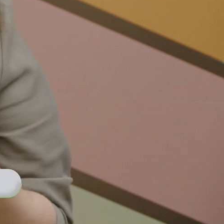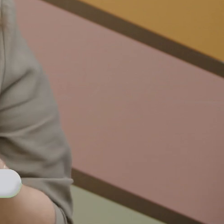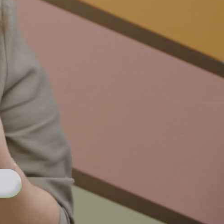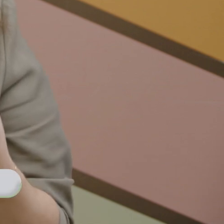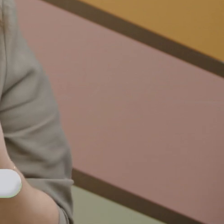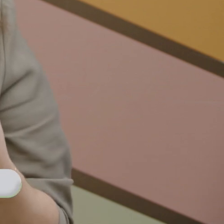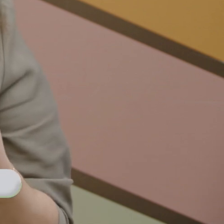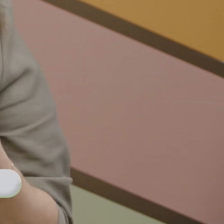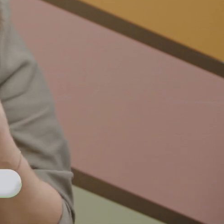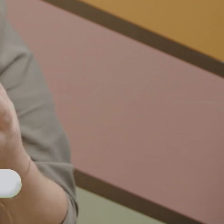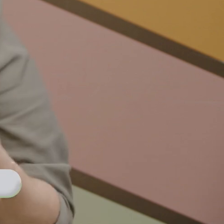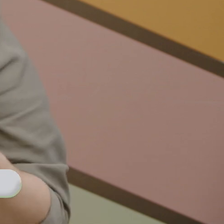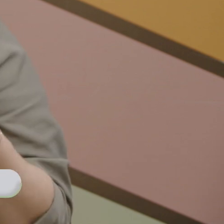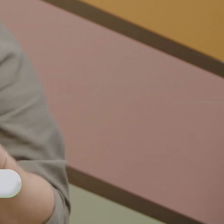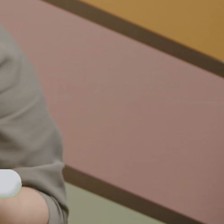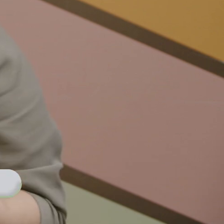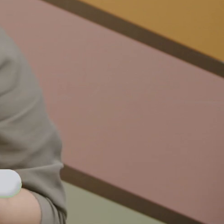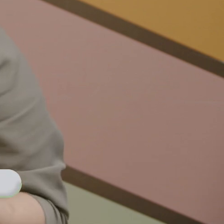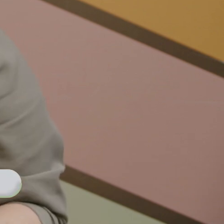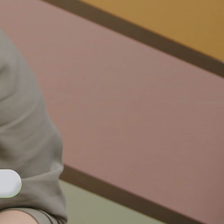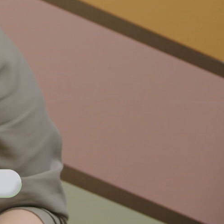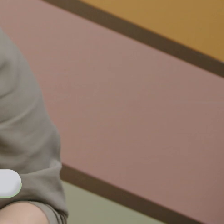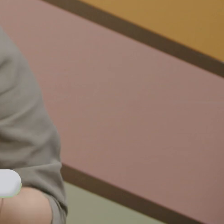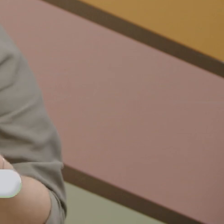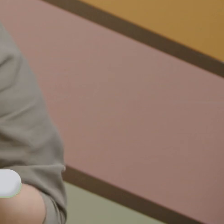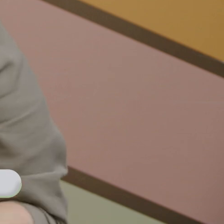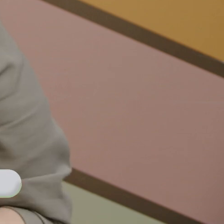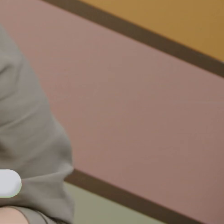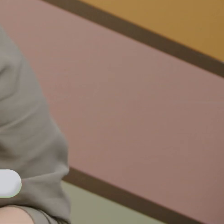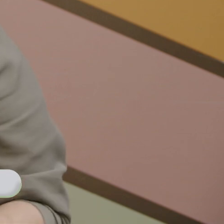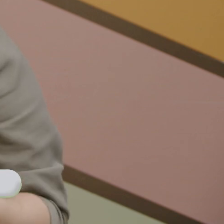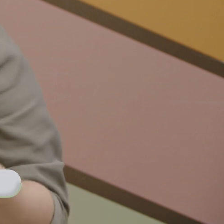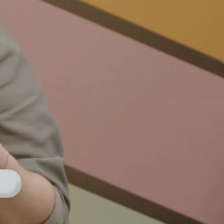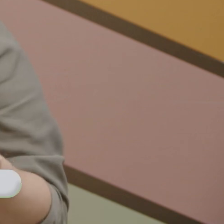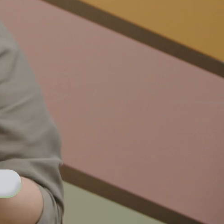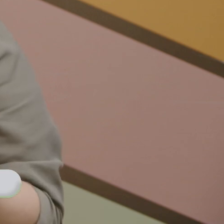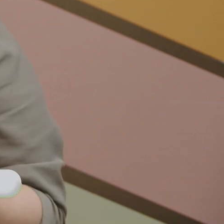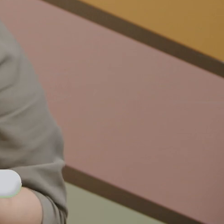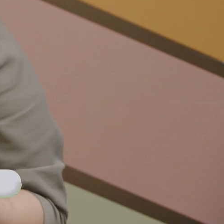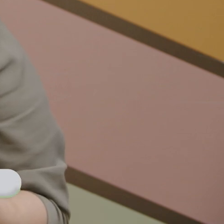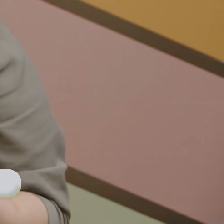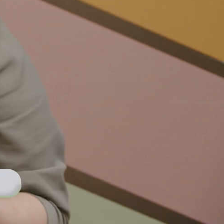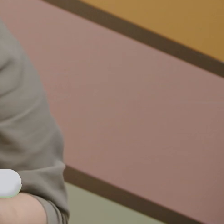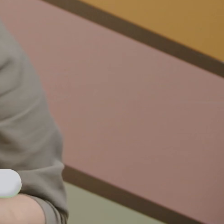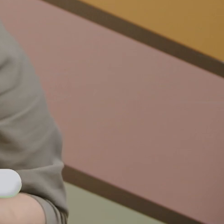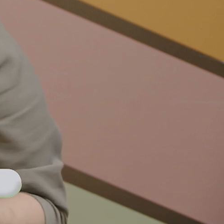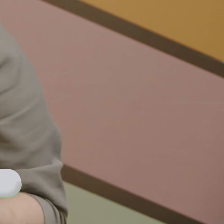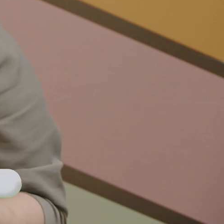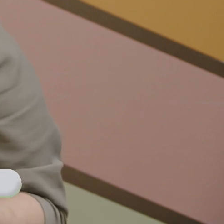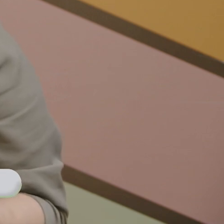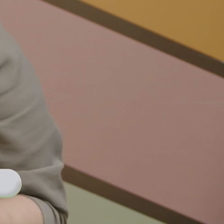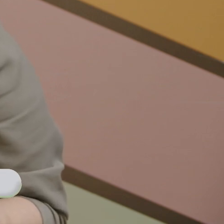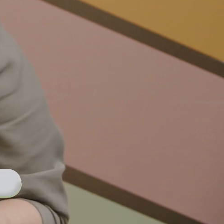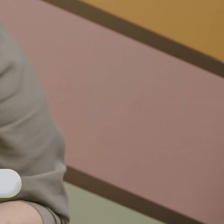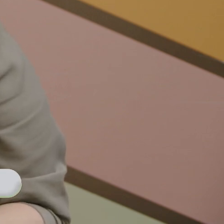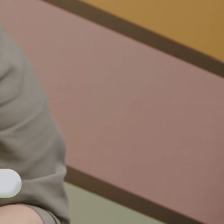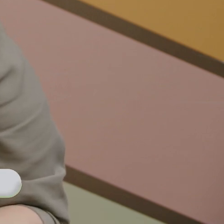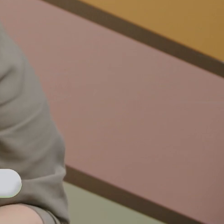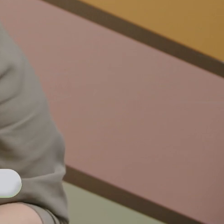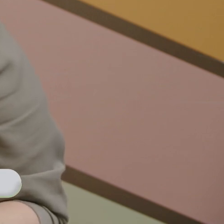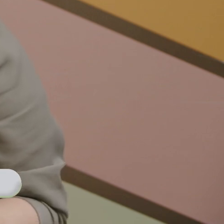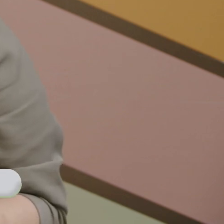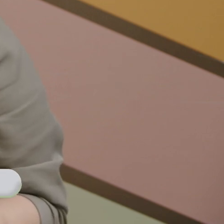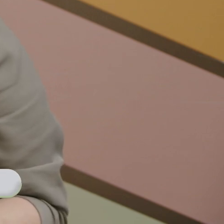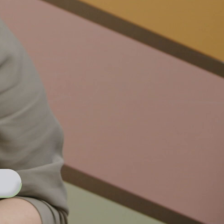caderno terapêutico, né? Você anotar os seus sentimentos, os seus pensamentos. Só essa anotação, essa exposição,